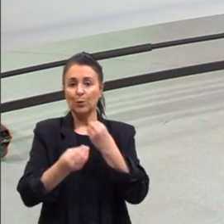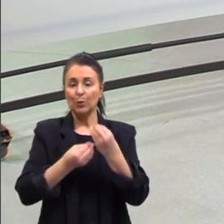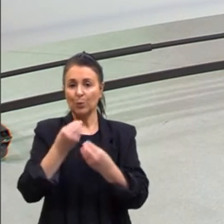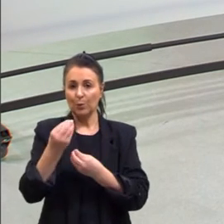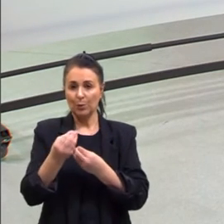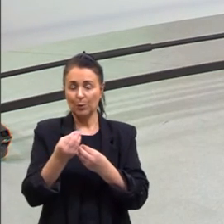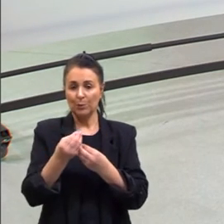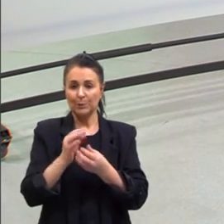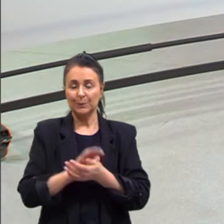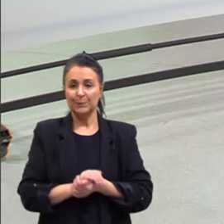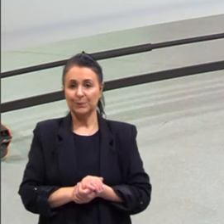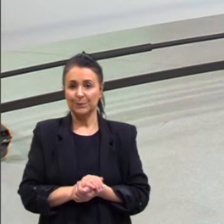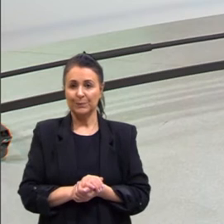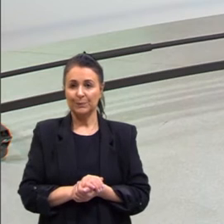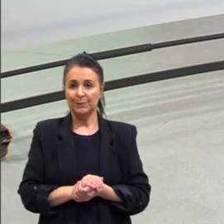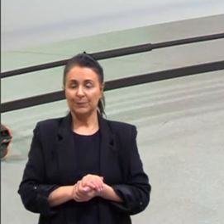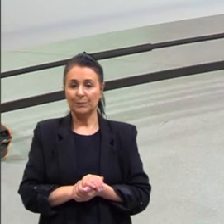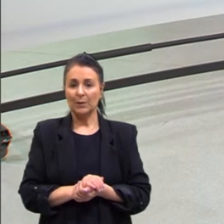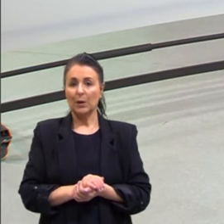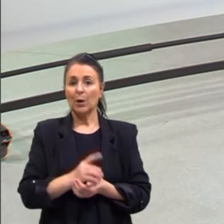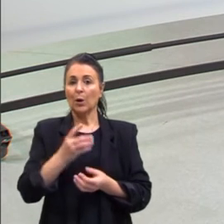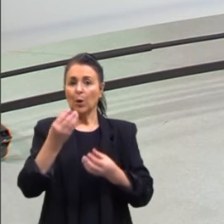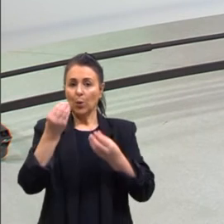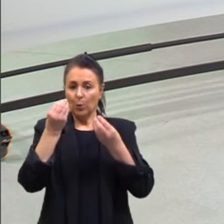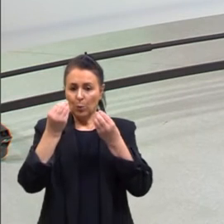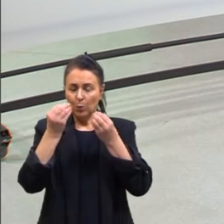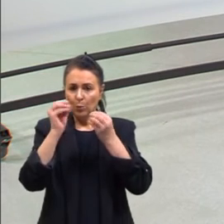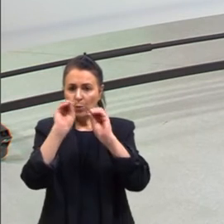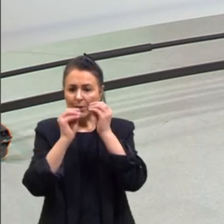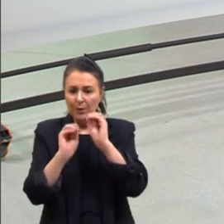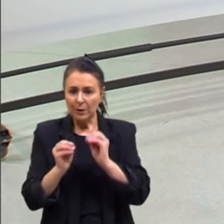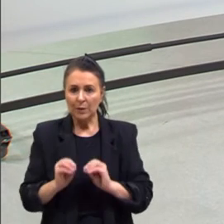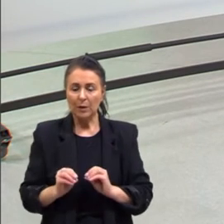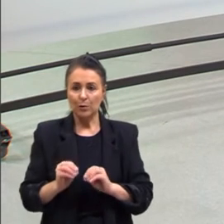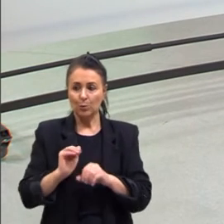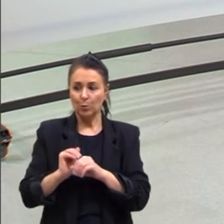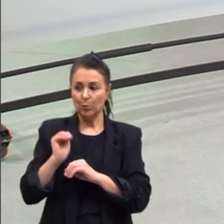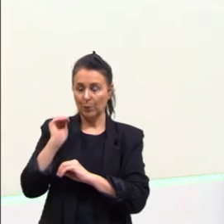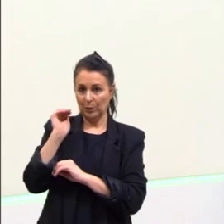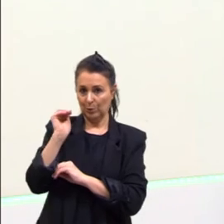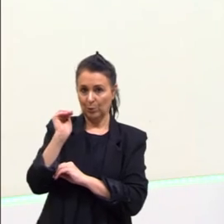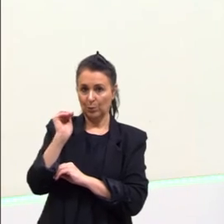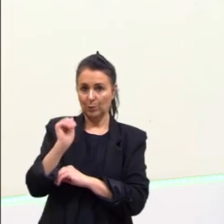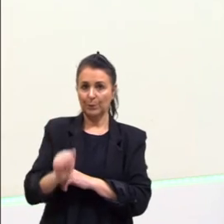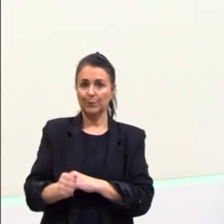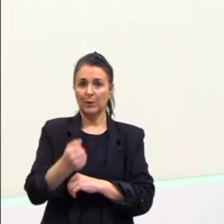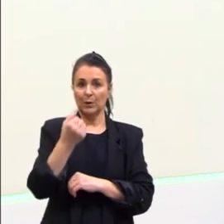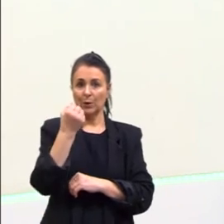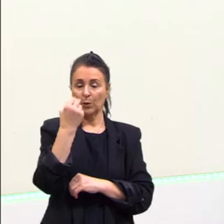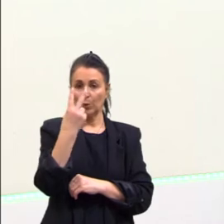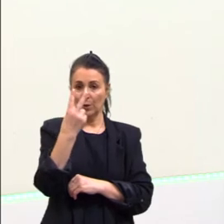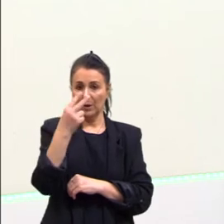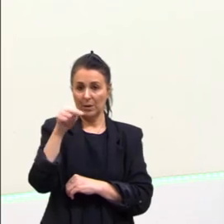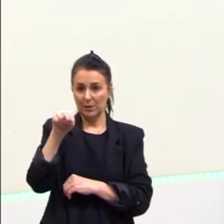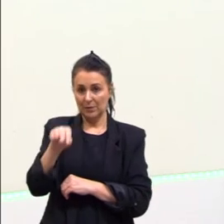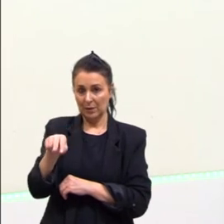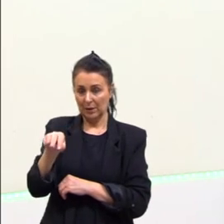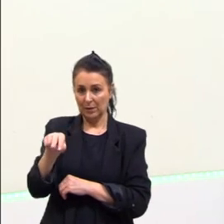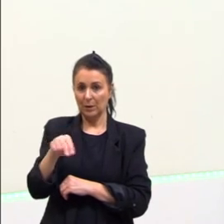fica é um organismo adulto então 2 m com dois